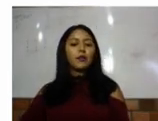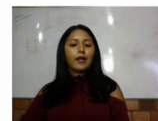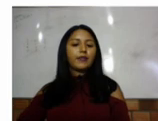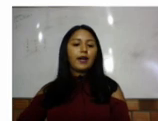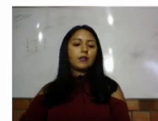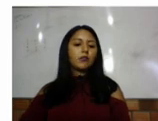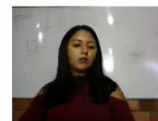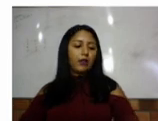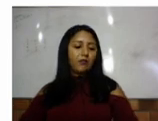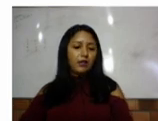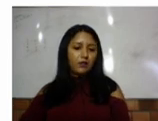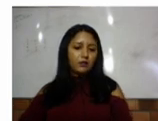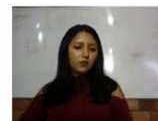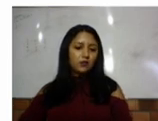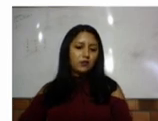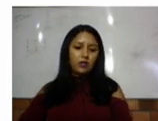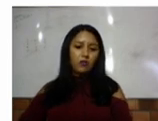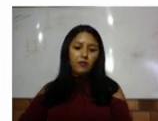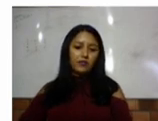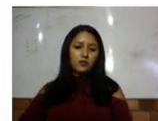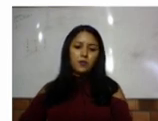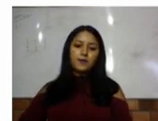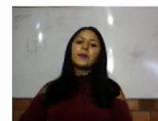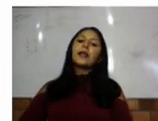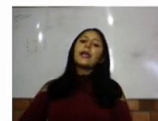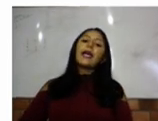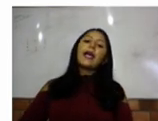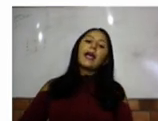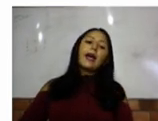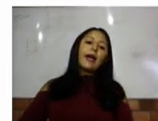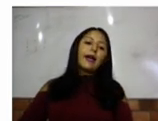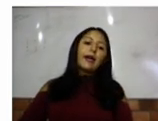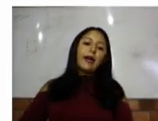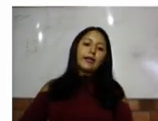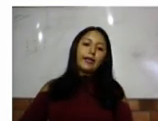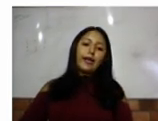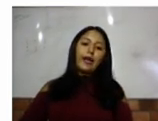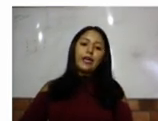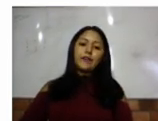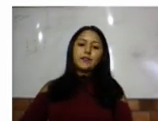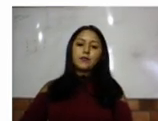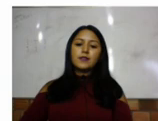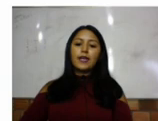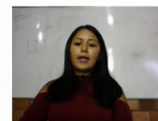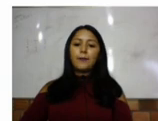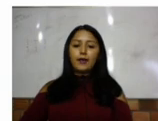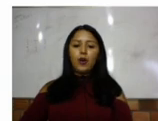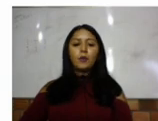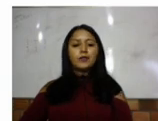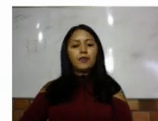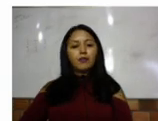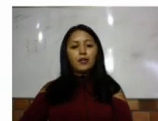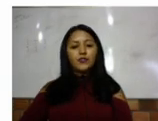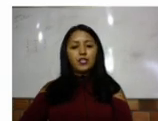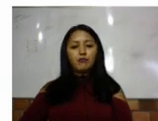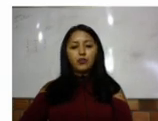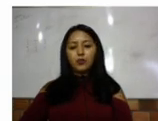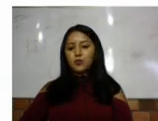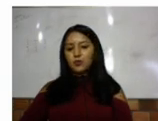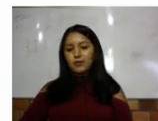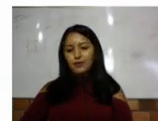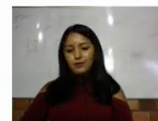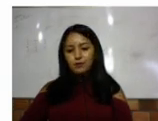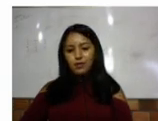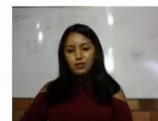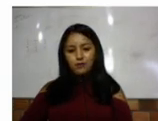macho é assim que eu me retrato quando eu quero falar de algum avestruz e e aqui ele avessos lembra observe o